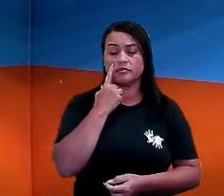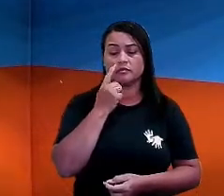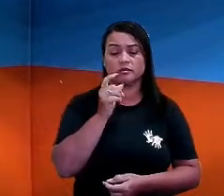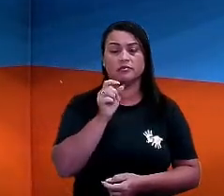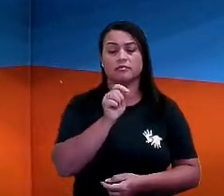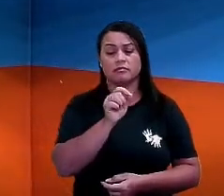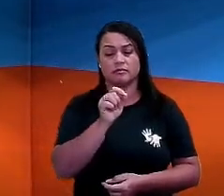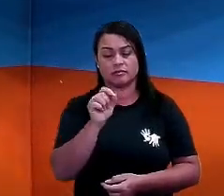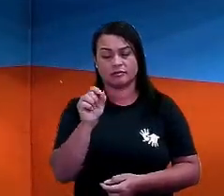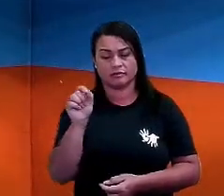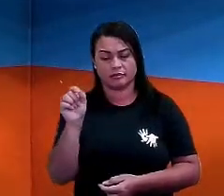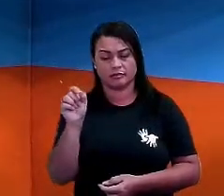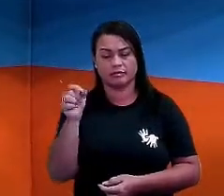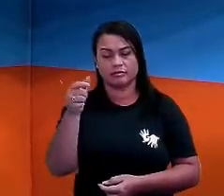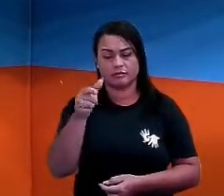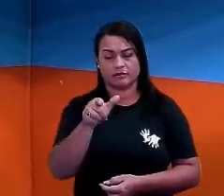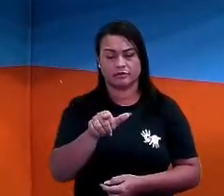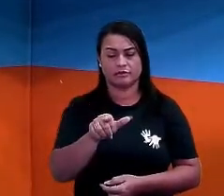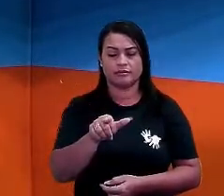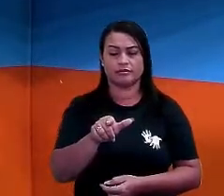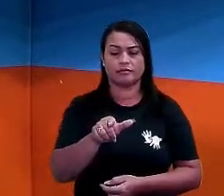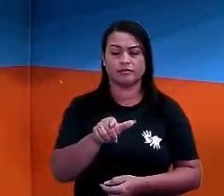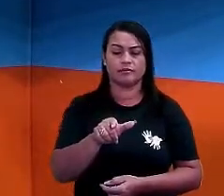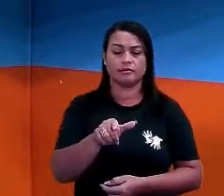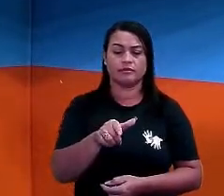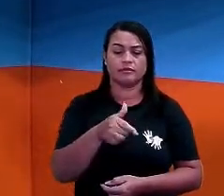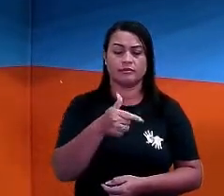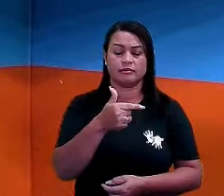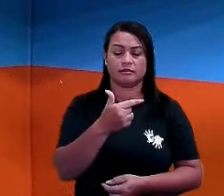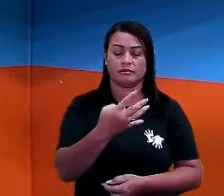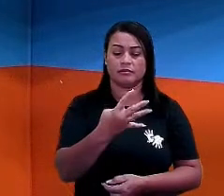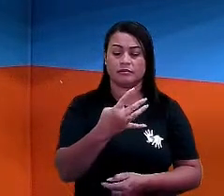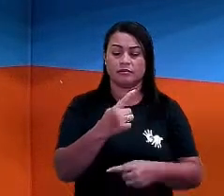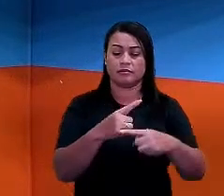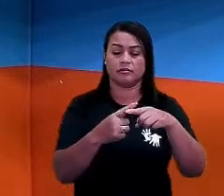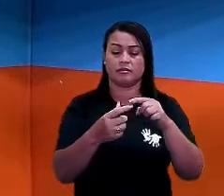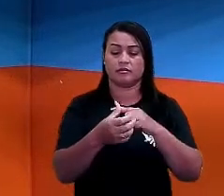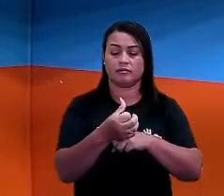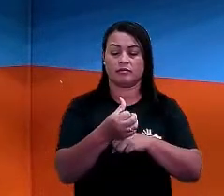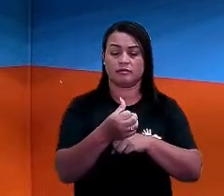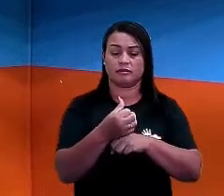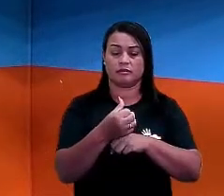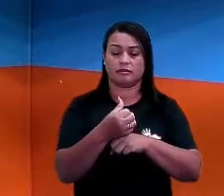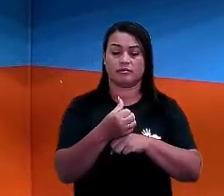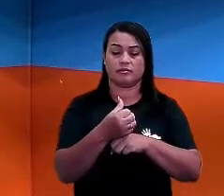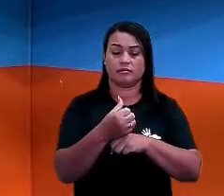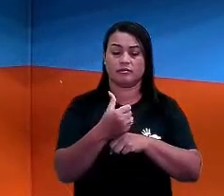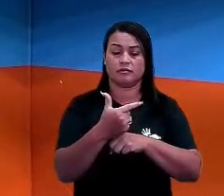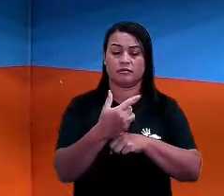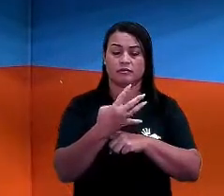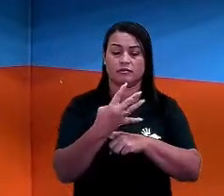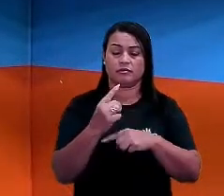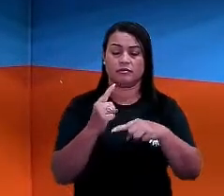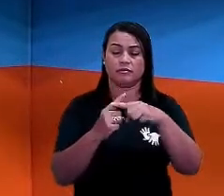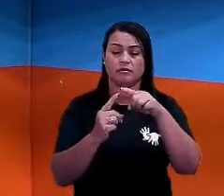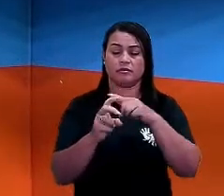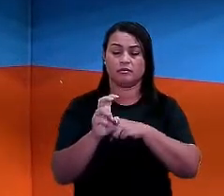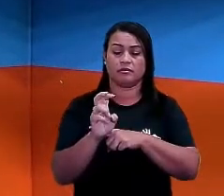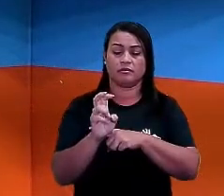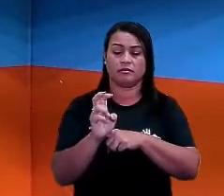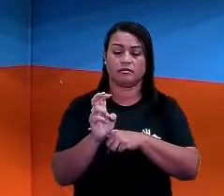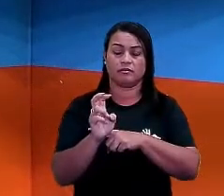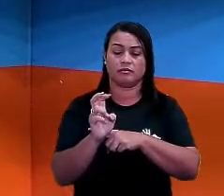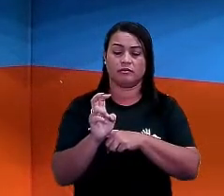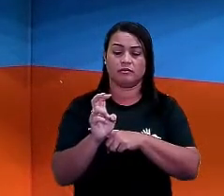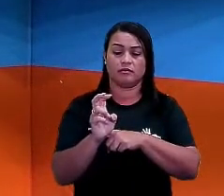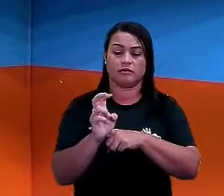Puxo um tracinho, tá? Sempre puxando os tracinhos. 4 vezes 6, 24. 24 mais